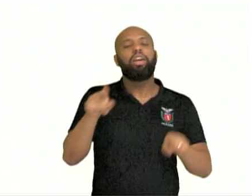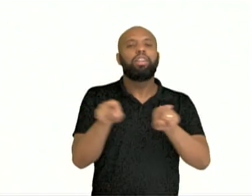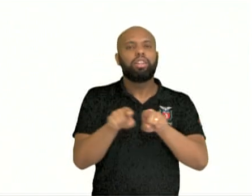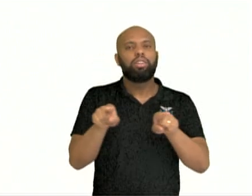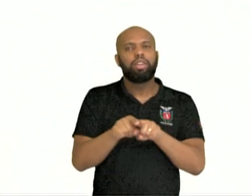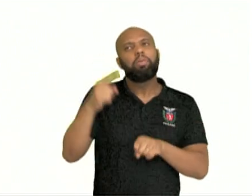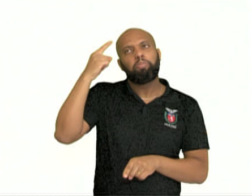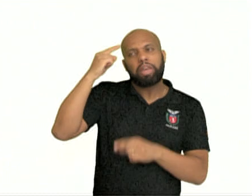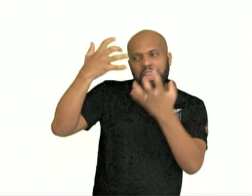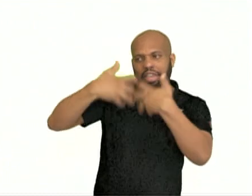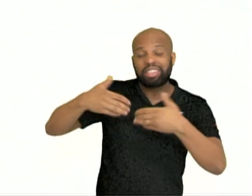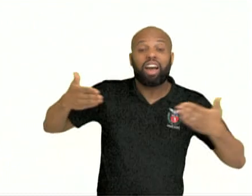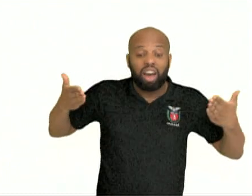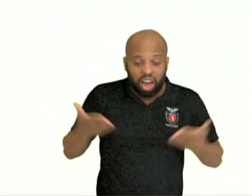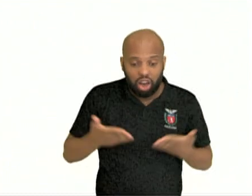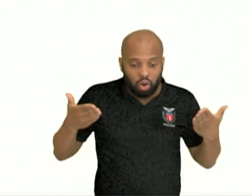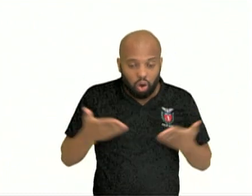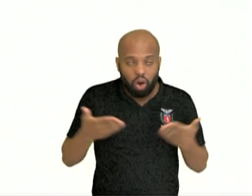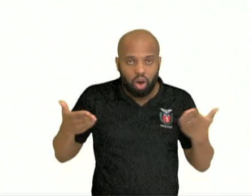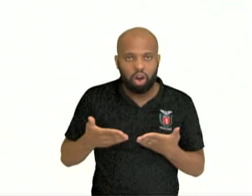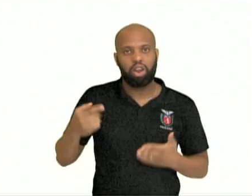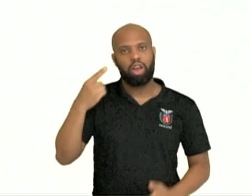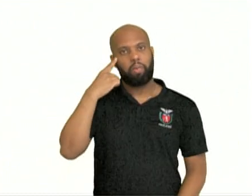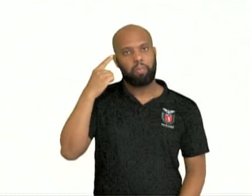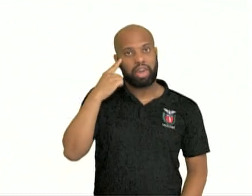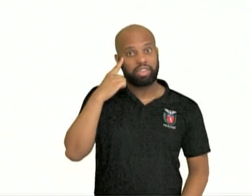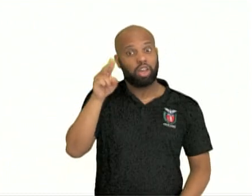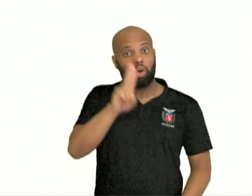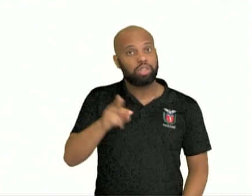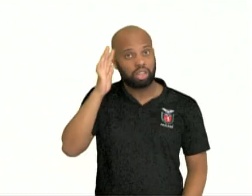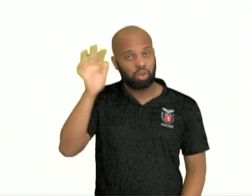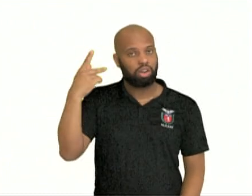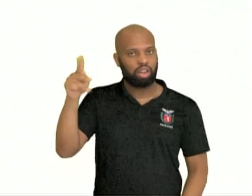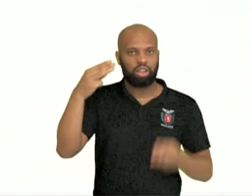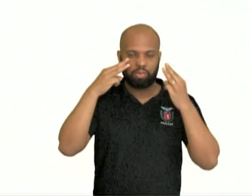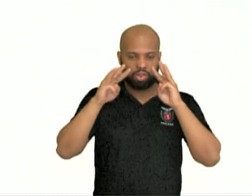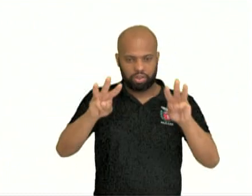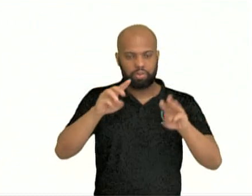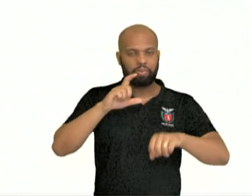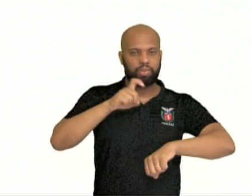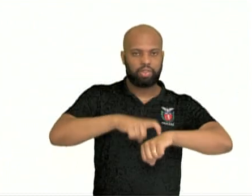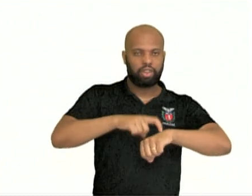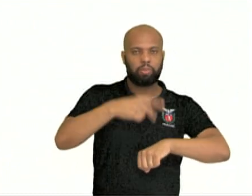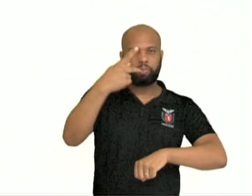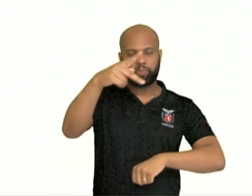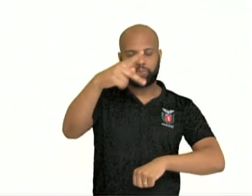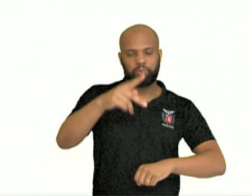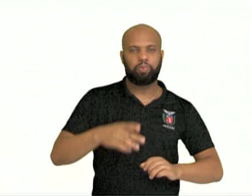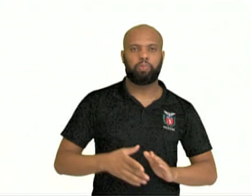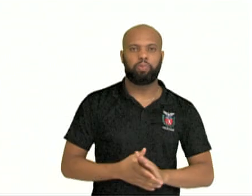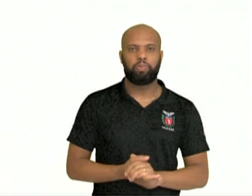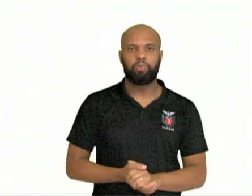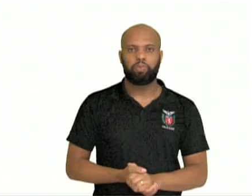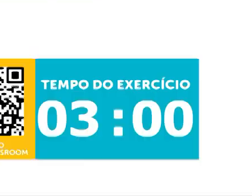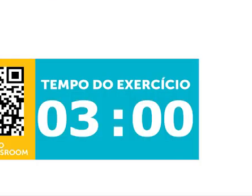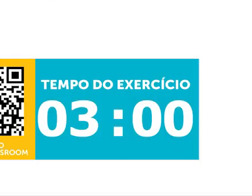né? Pense na atualidade partindo do princípio das teorias de Maquiavel. Tempo para vocês fazerem, pessoal.